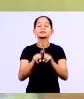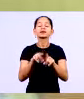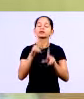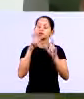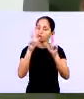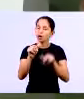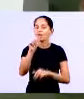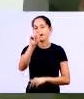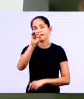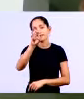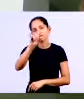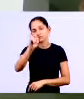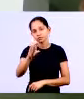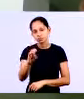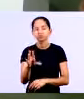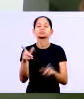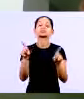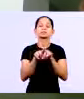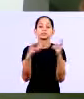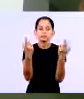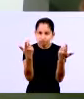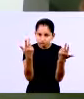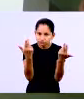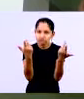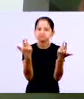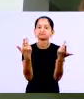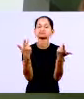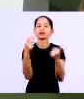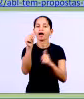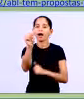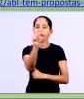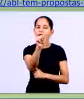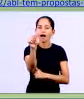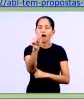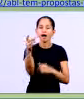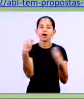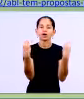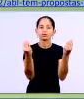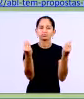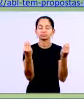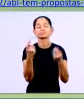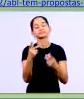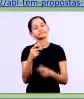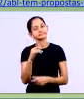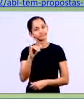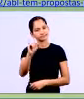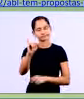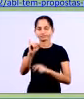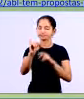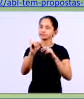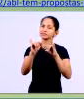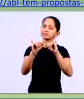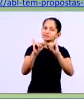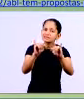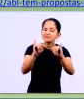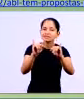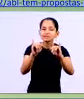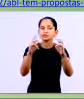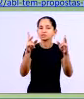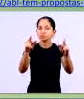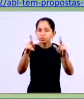né? Isso, nas consoantes e nas vogais. Se terminou com I, o elemento anterior começou com